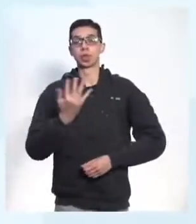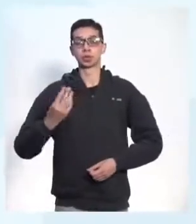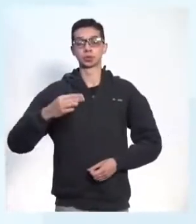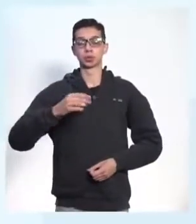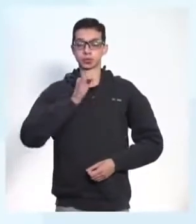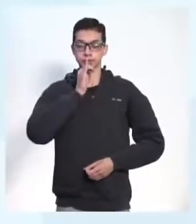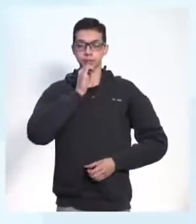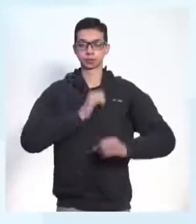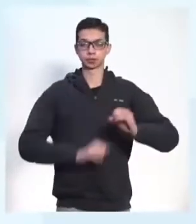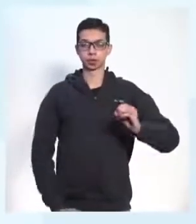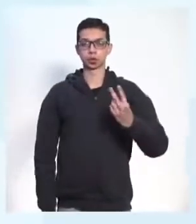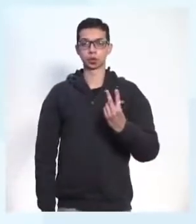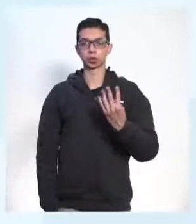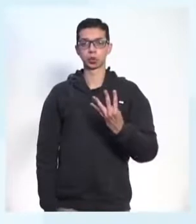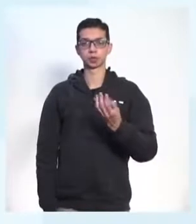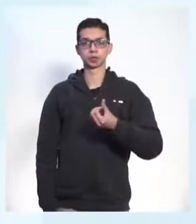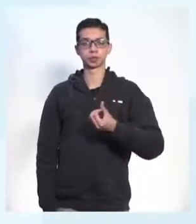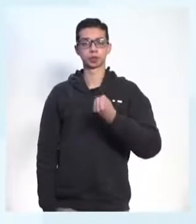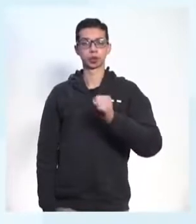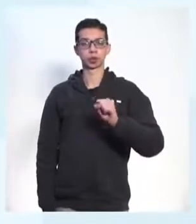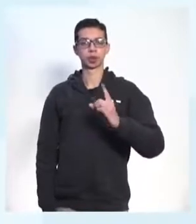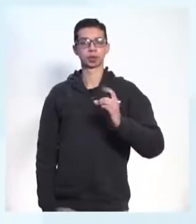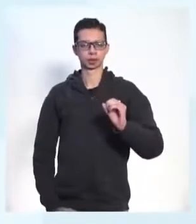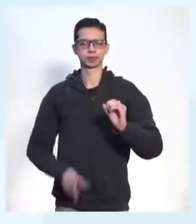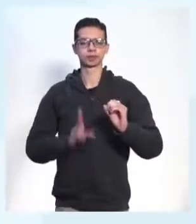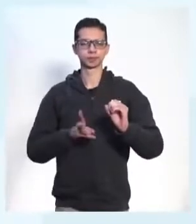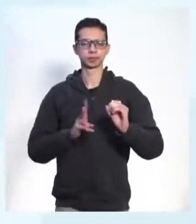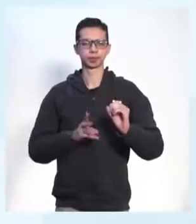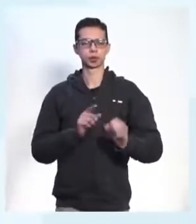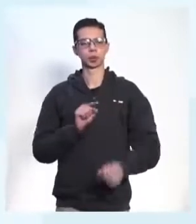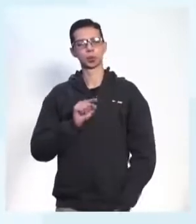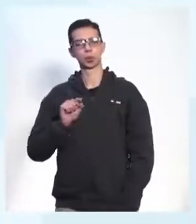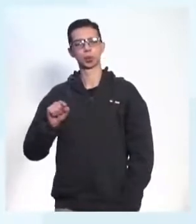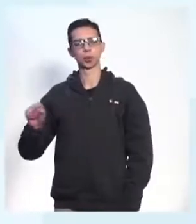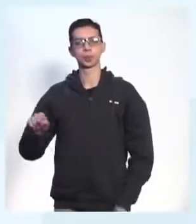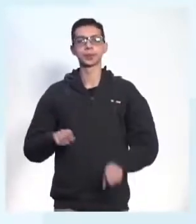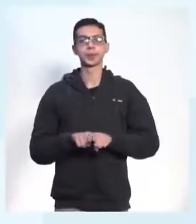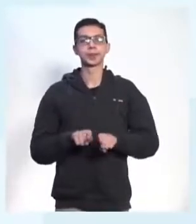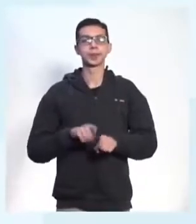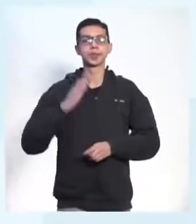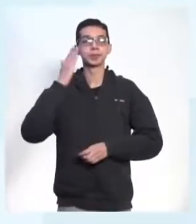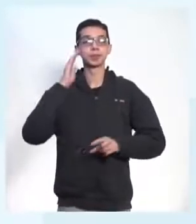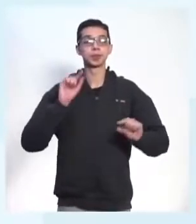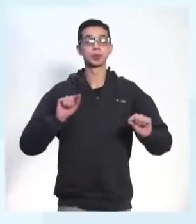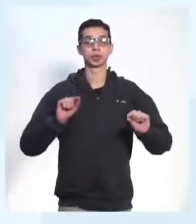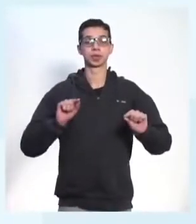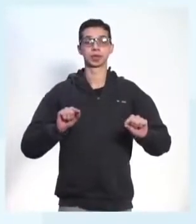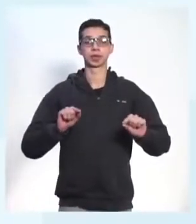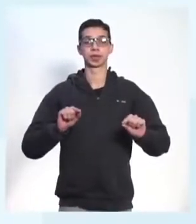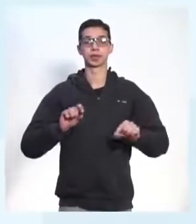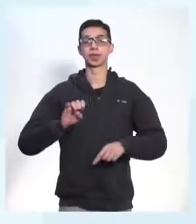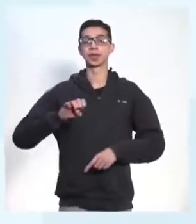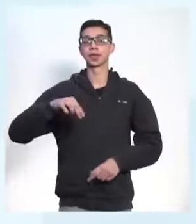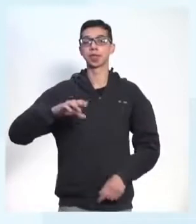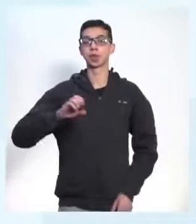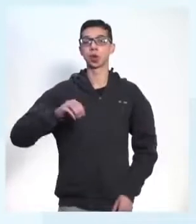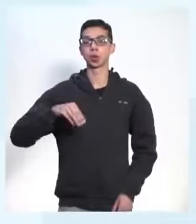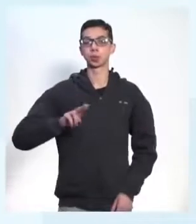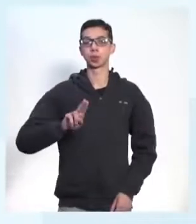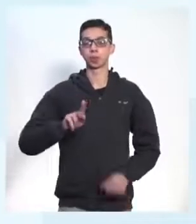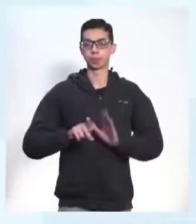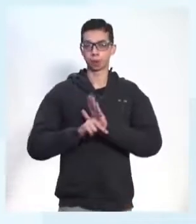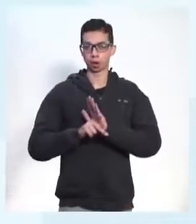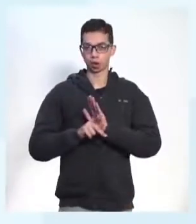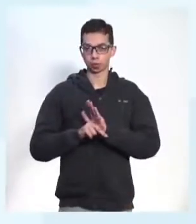2, 4, 6, 8, 10 e assim por diante, e identificar os incomuns do 6. Então, eu tenho o 6, né, excluindo o